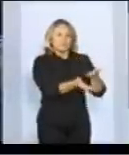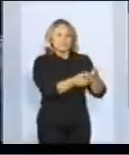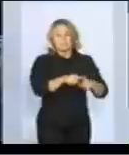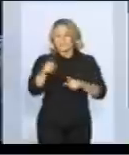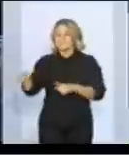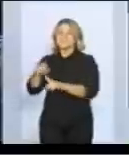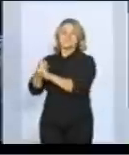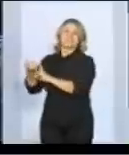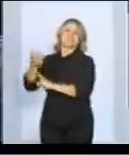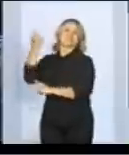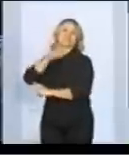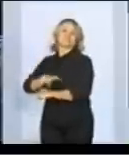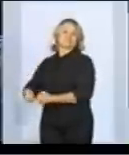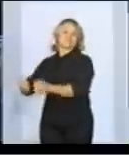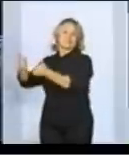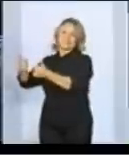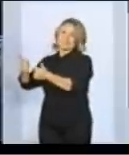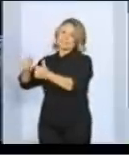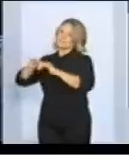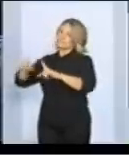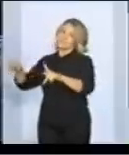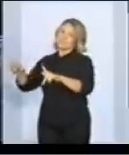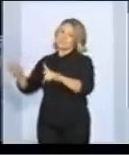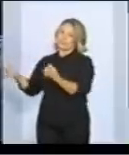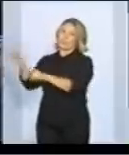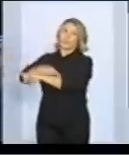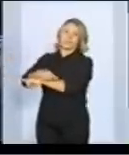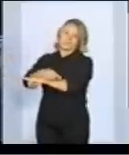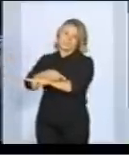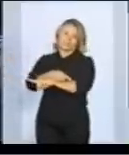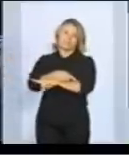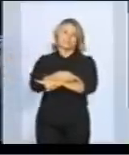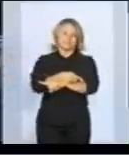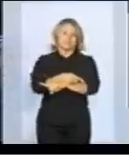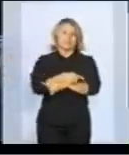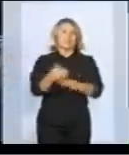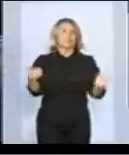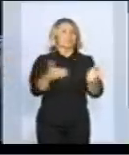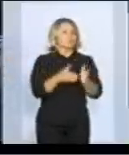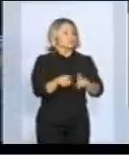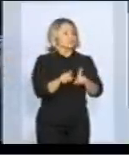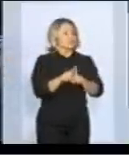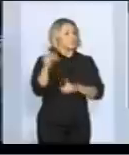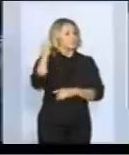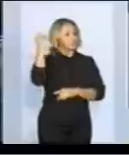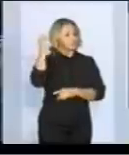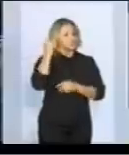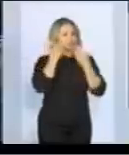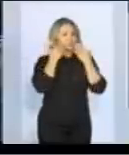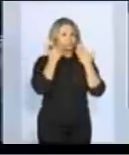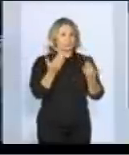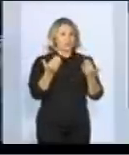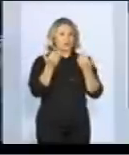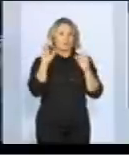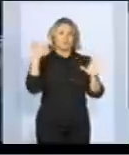Não me parece que é o caso, me parece que é exatamente o contrário. E por último, e mais importante, e finalizo minha apresentação, eu tenho que pensar sobre os